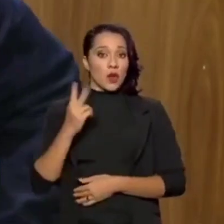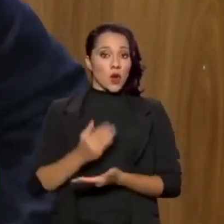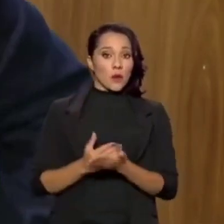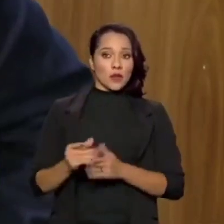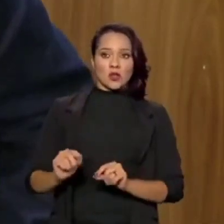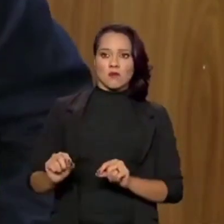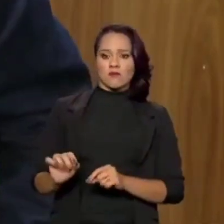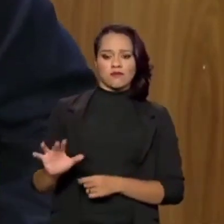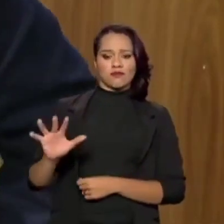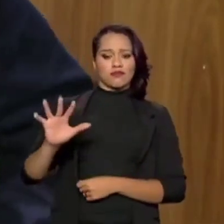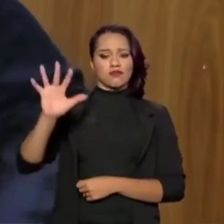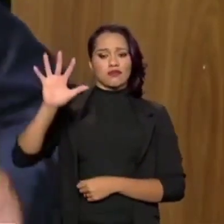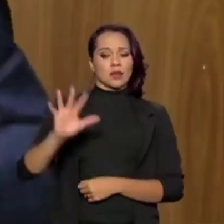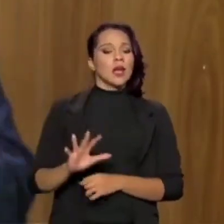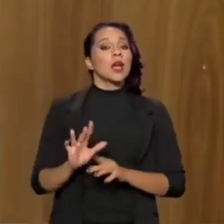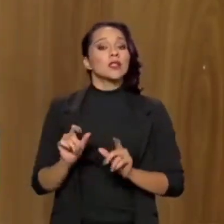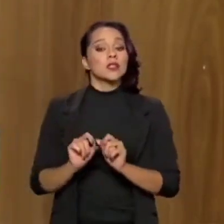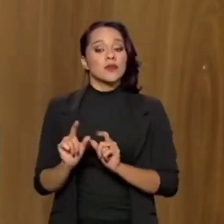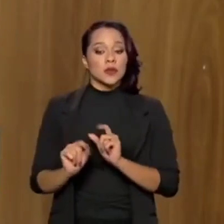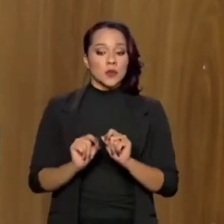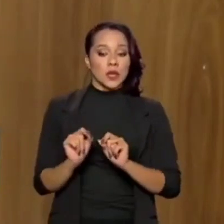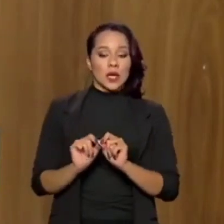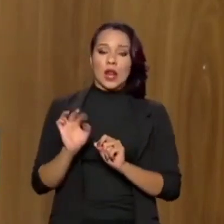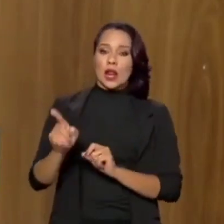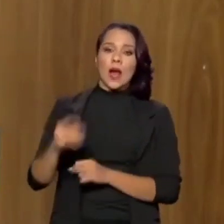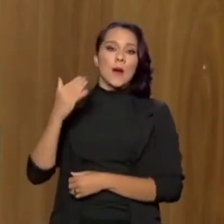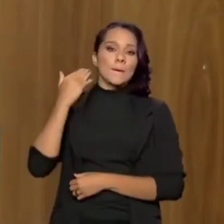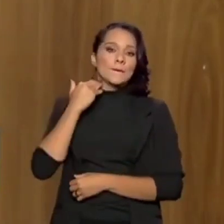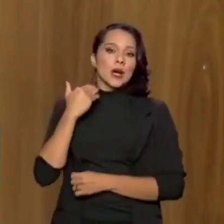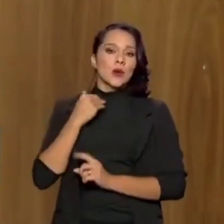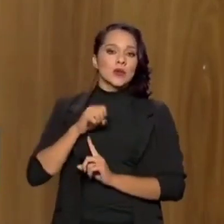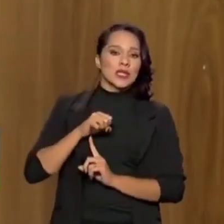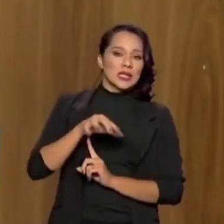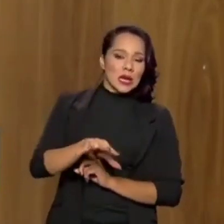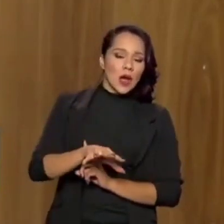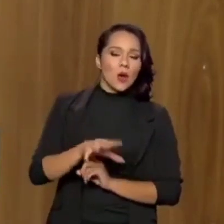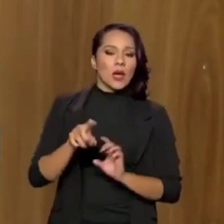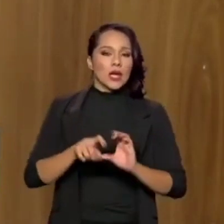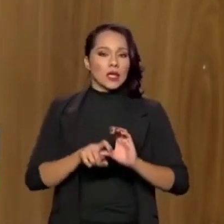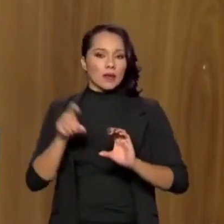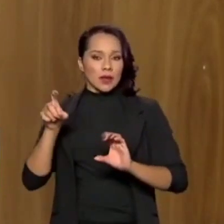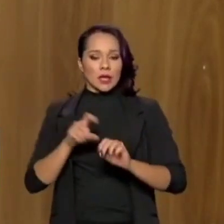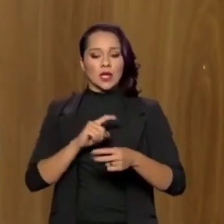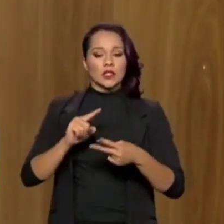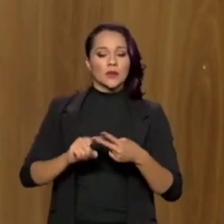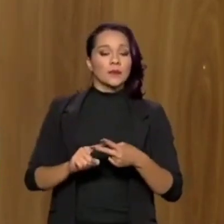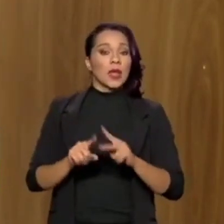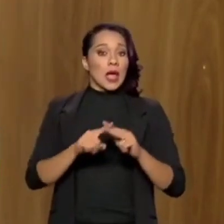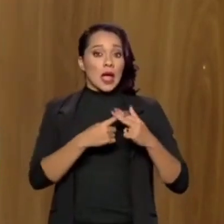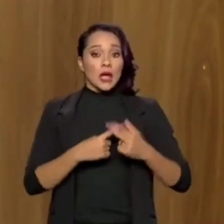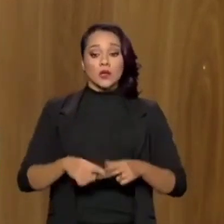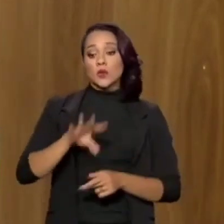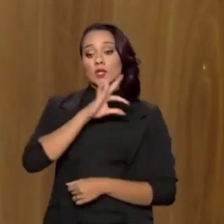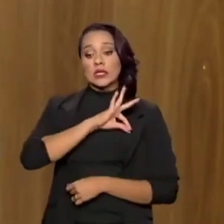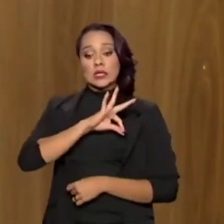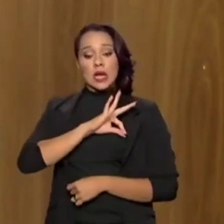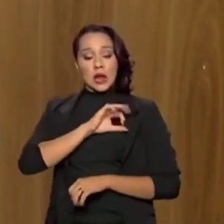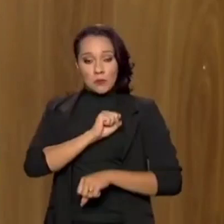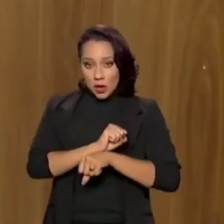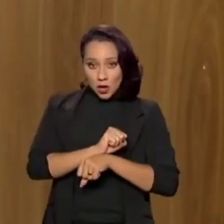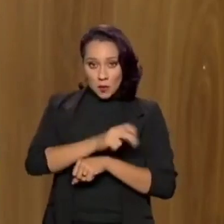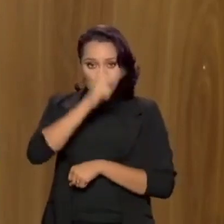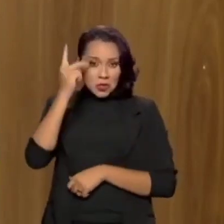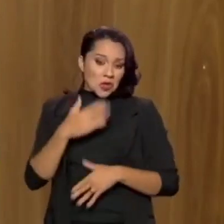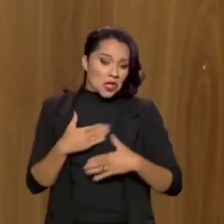subir, nós fizemos a independência do Banco Central, nós interrompemos reajuste de salários para quem